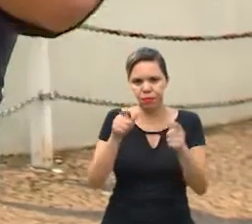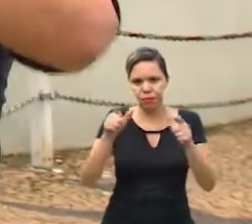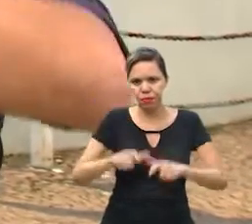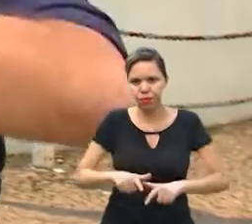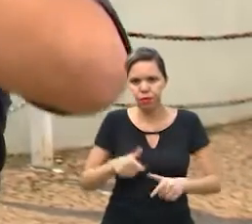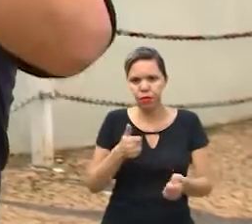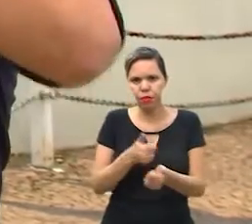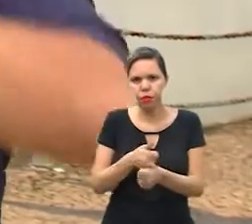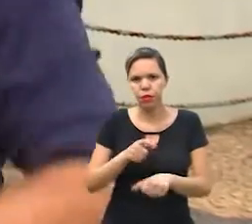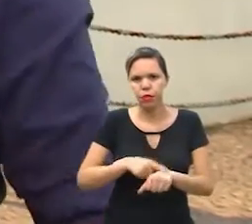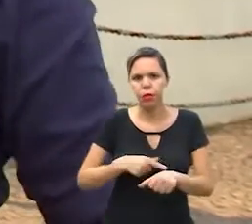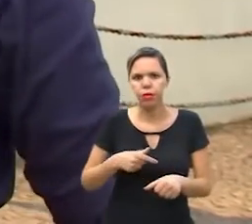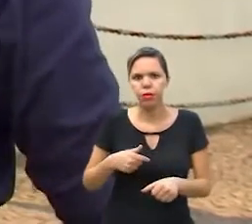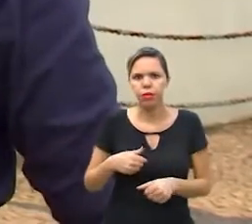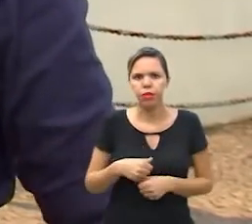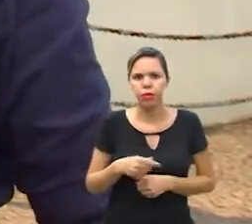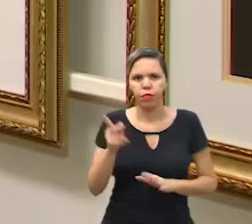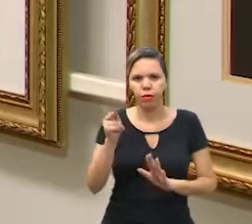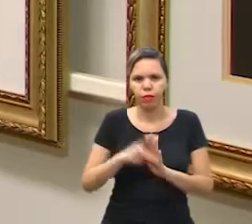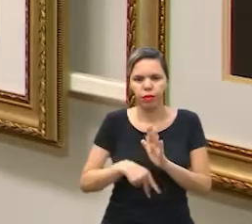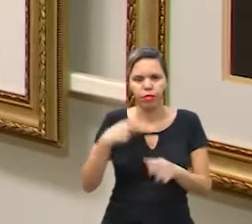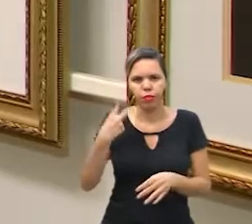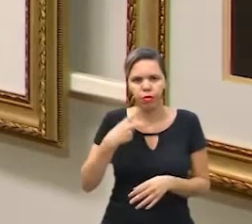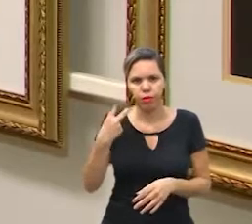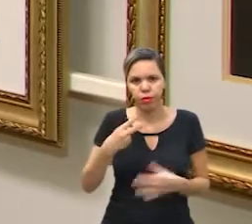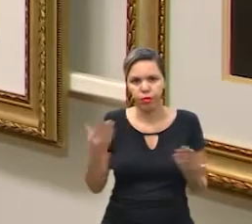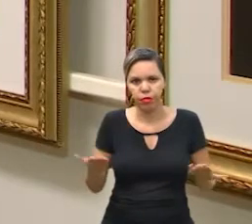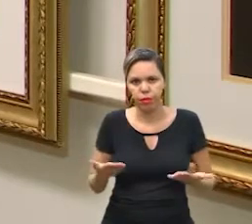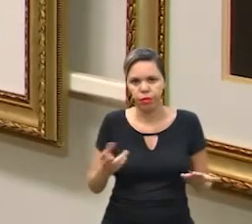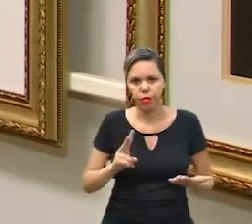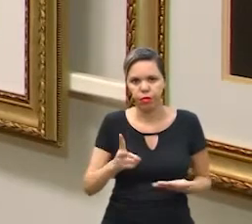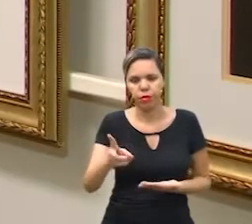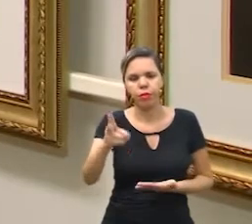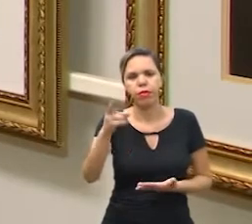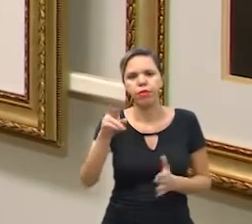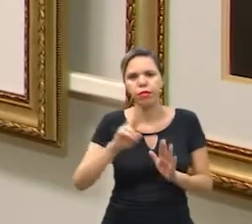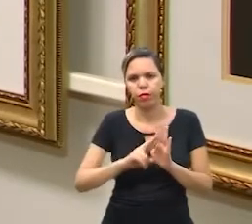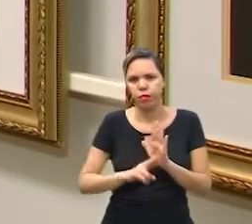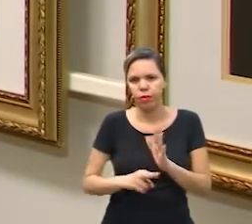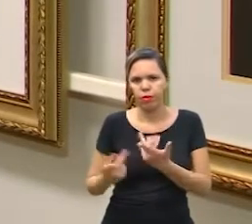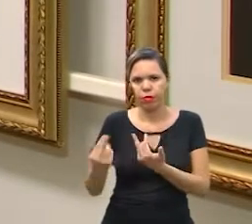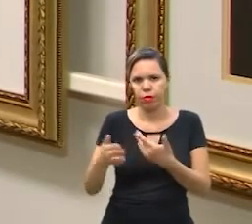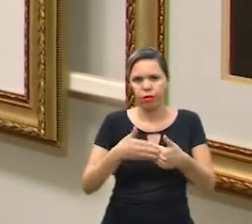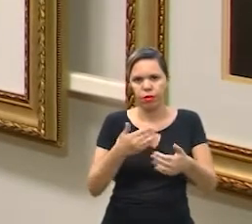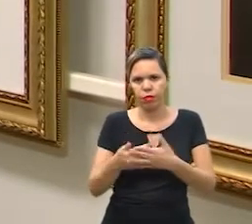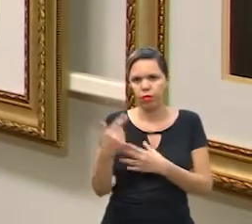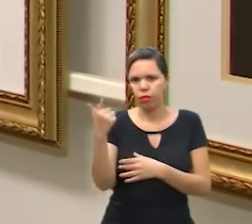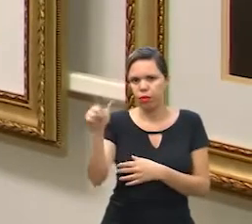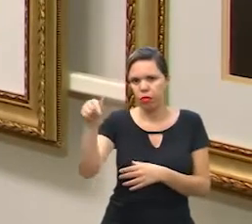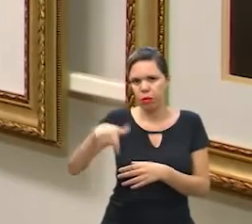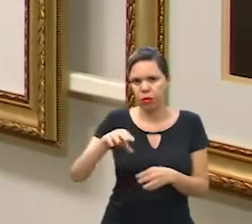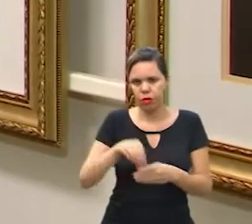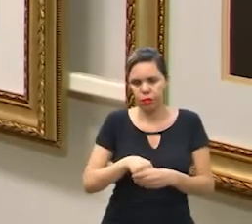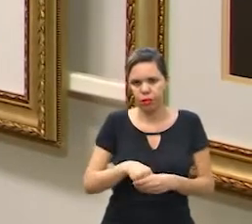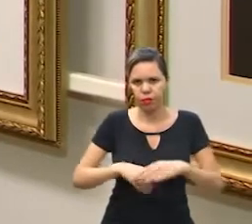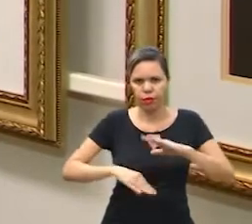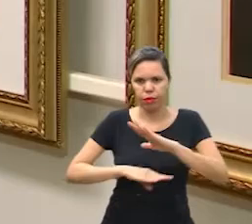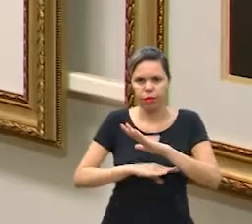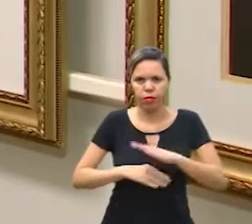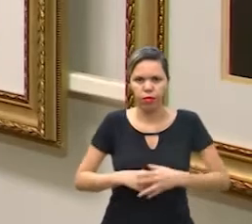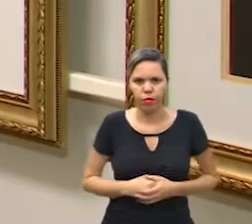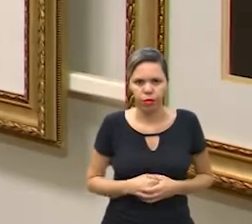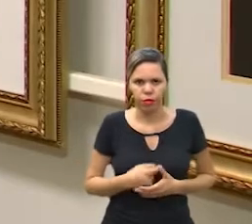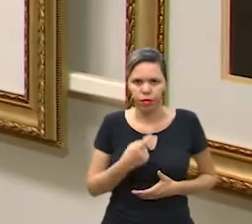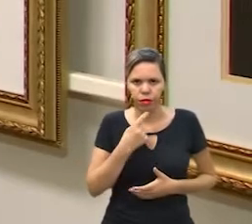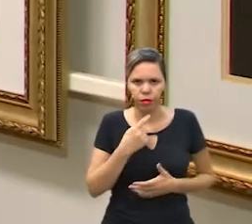ela vai ver em qual posição ela se encontra. O projeto do vereador agora segue o mesmo protocolo que qualquer outro aqui dentro